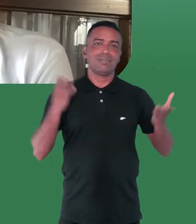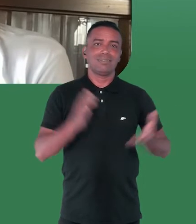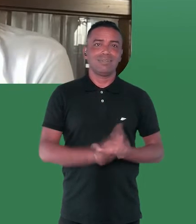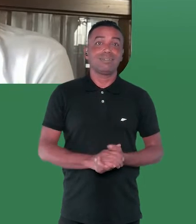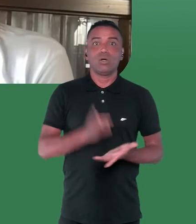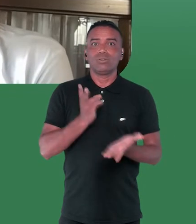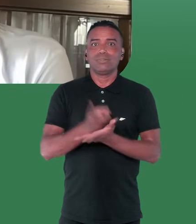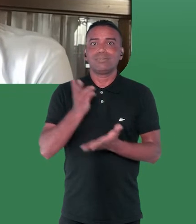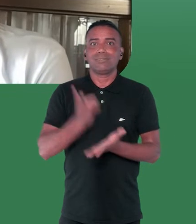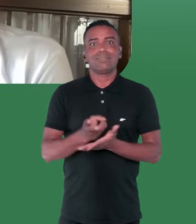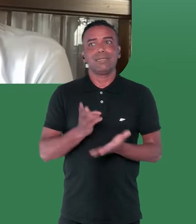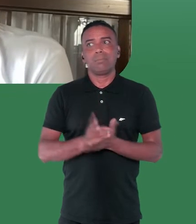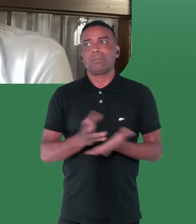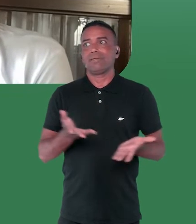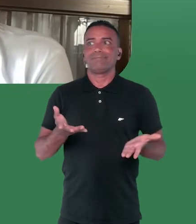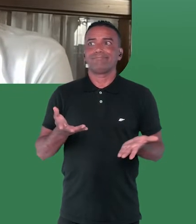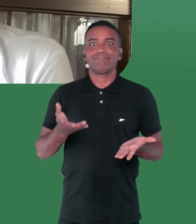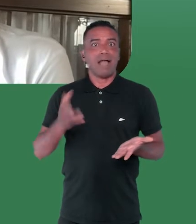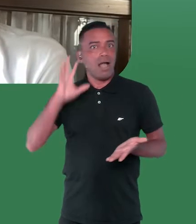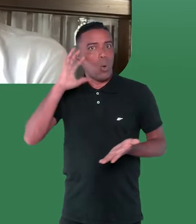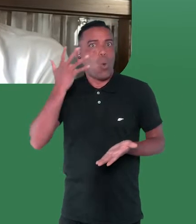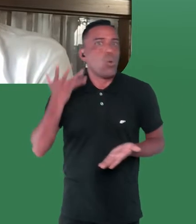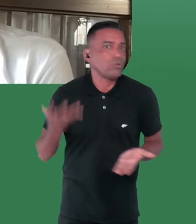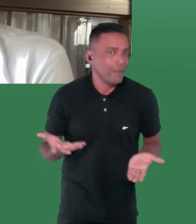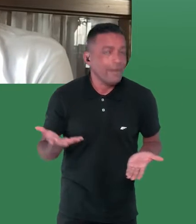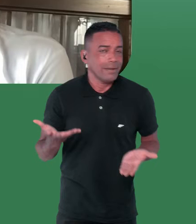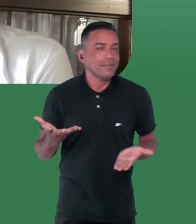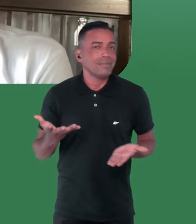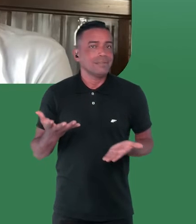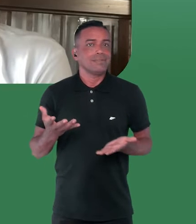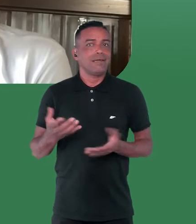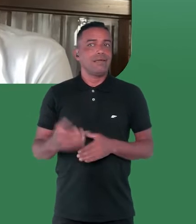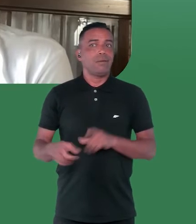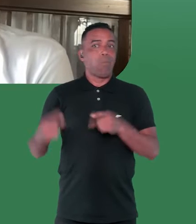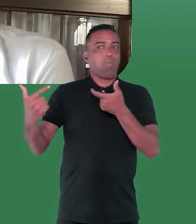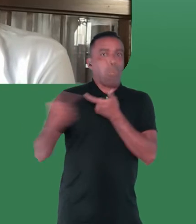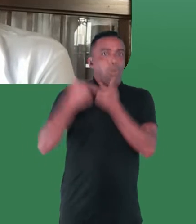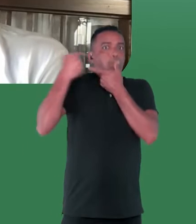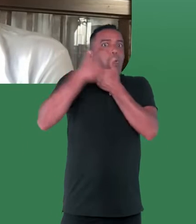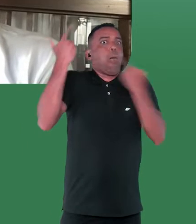você está sempre sujeito a levar um carão.